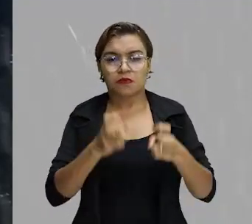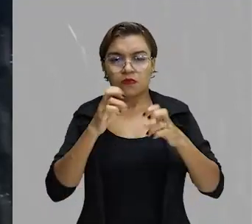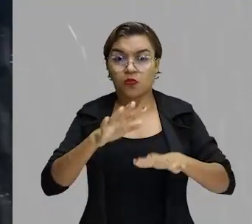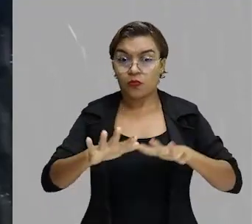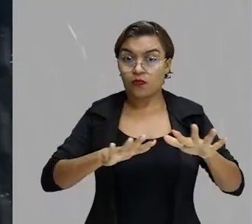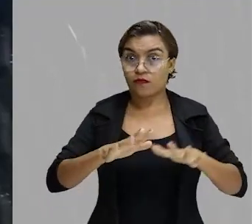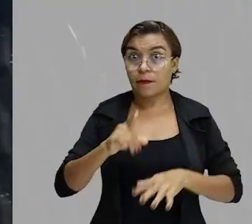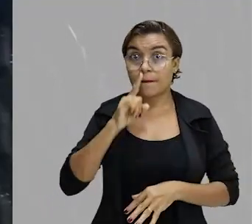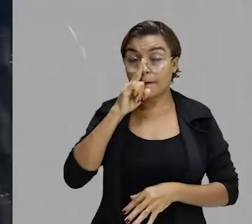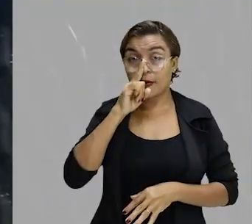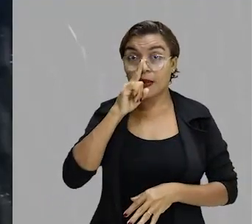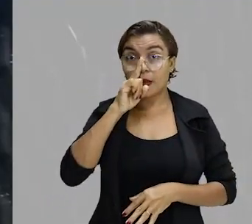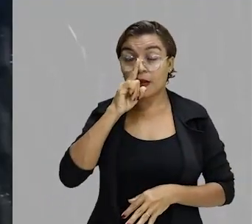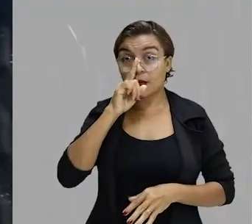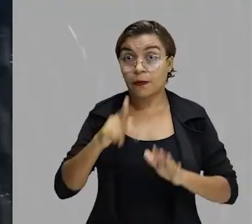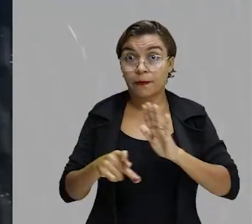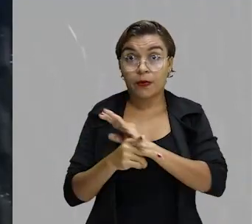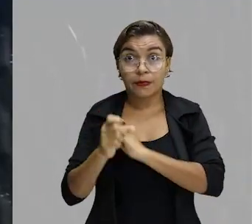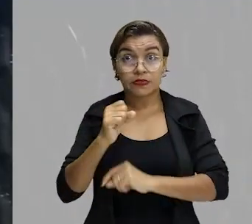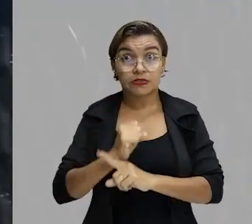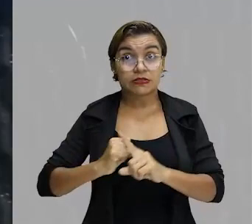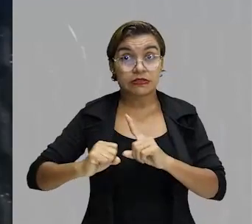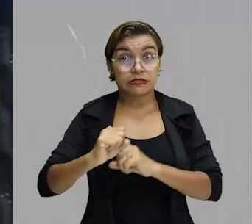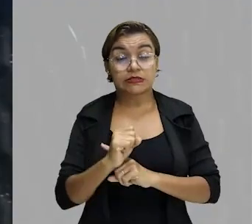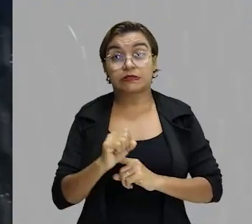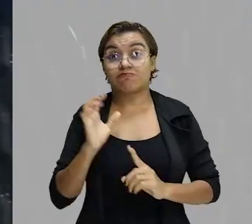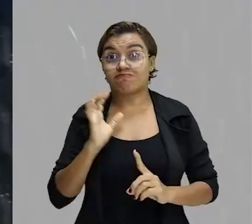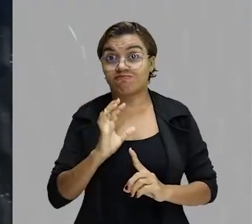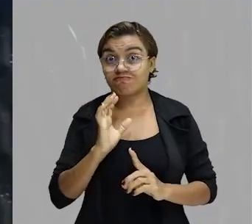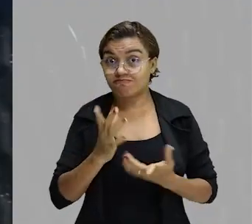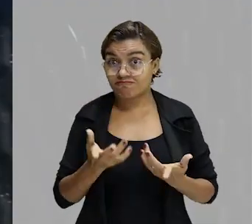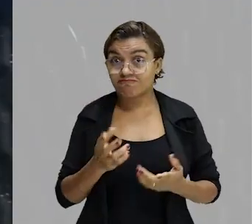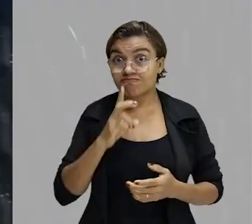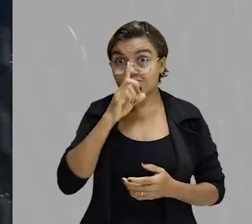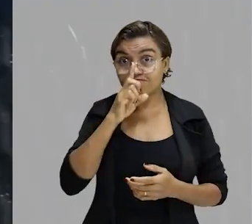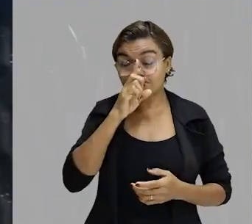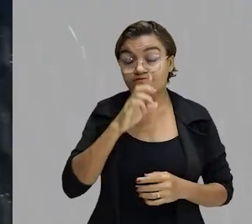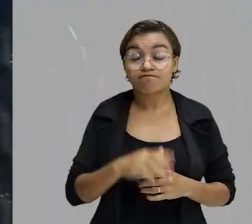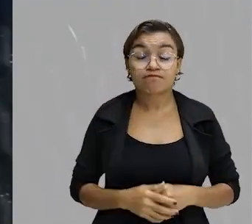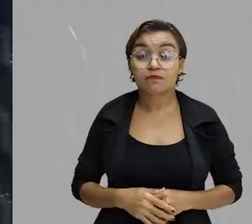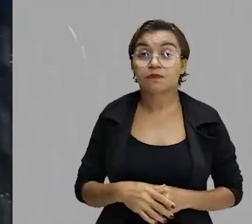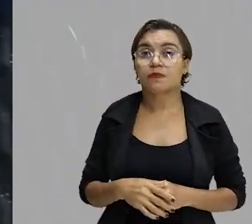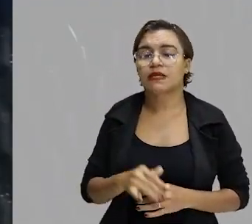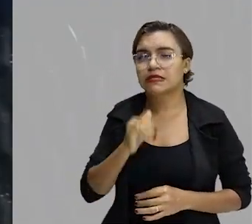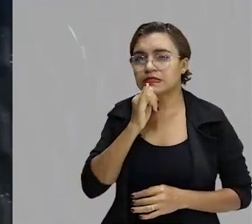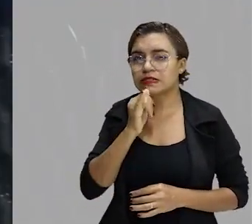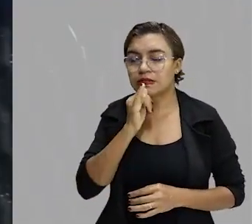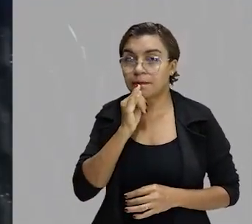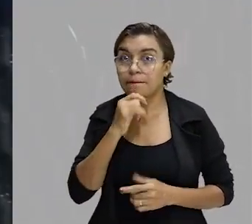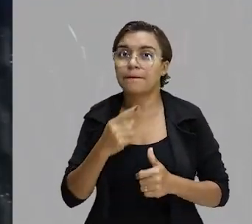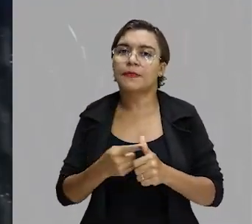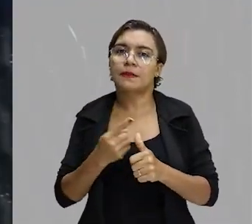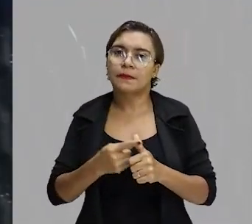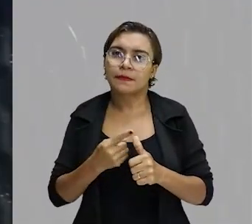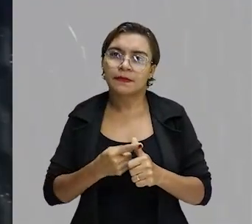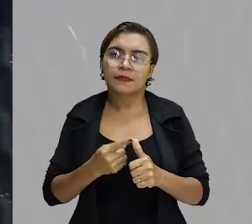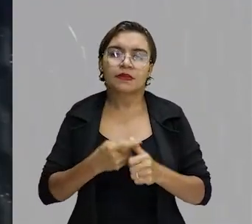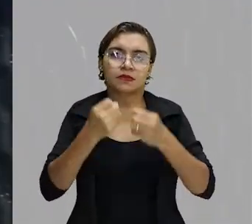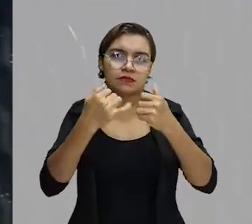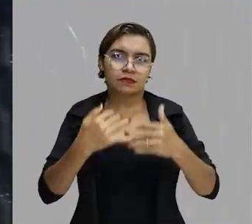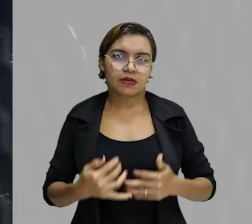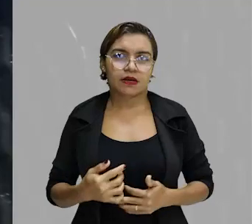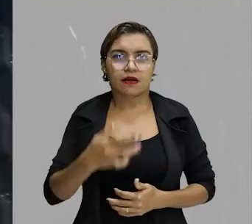de risco para a sociedade em determinado ponto, beleza? A gente vai falar primeiro sobre esses autores, que